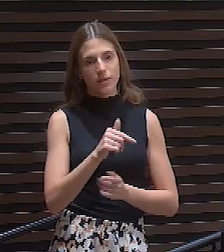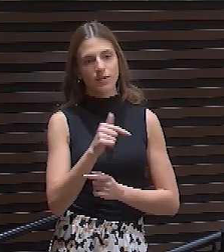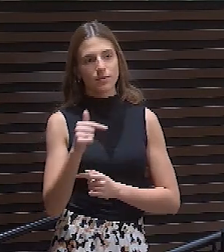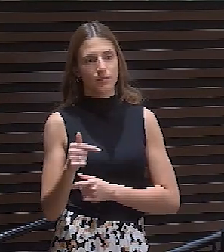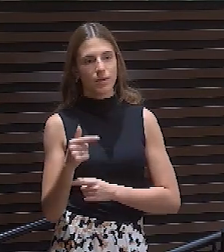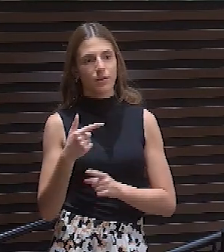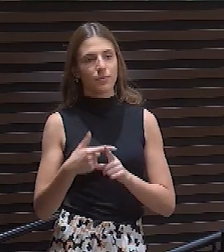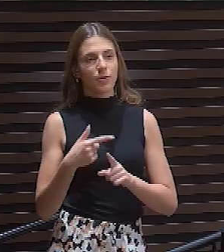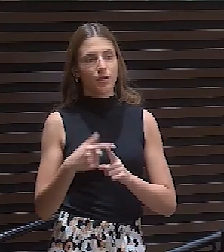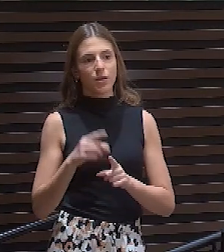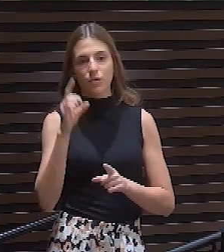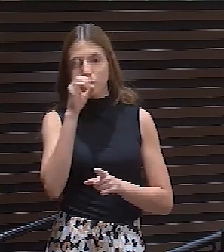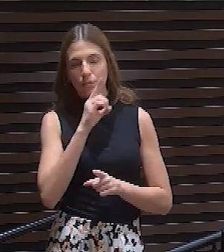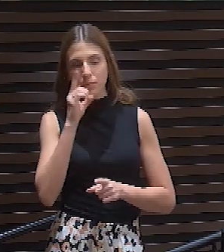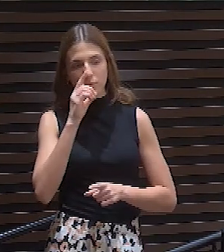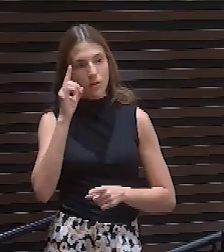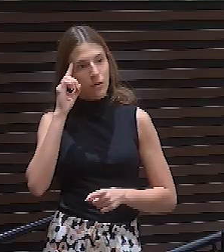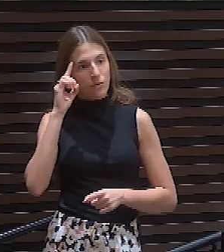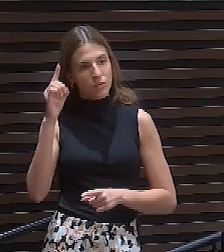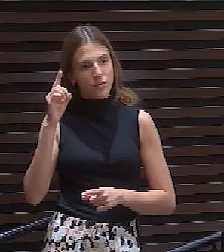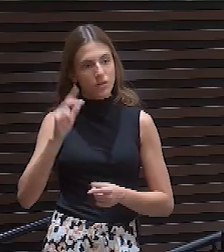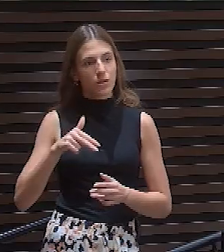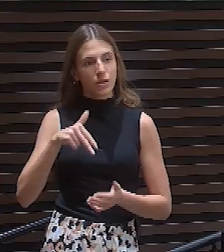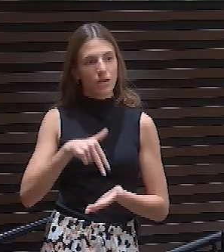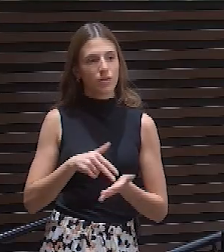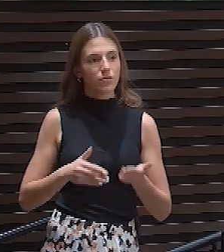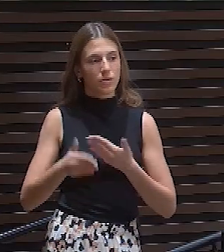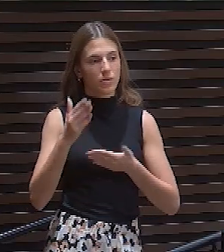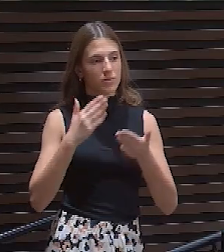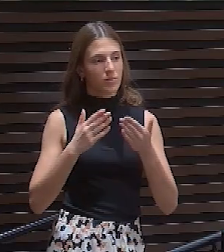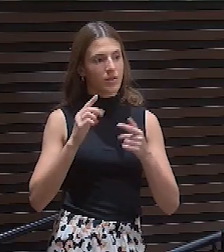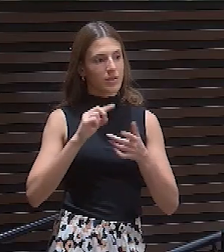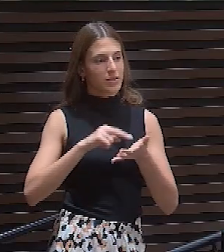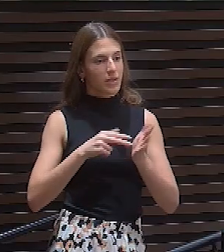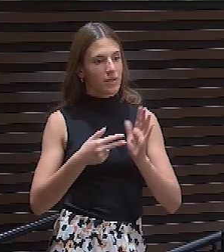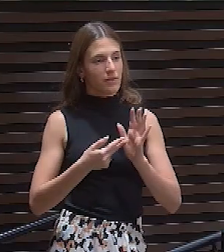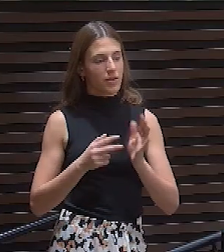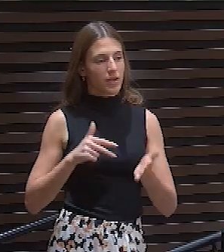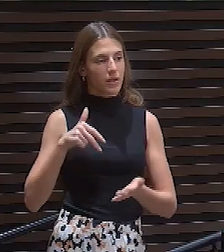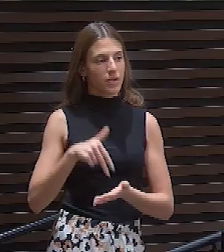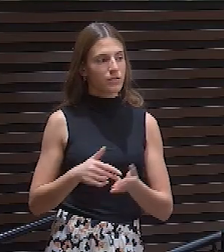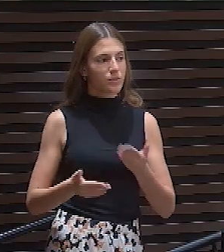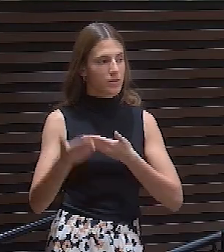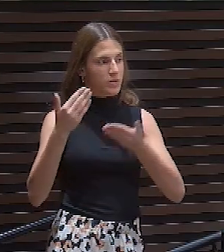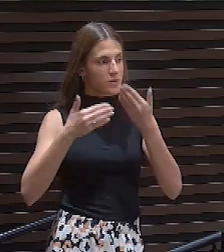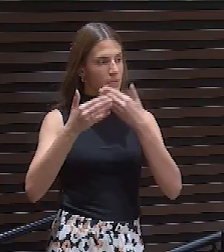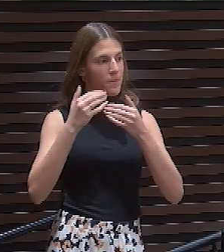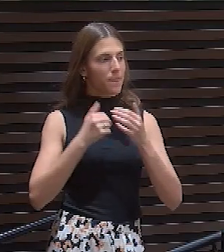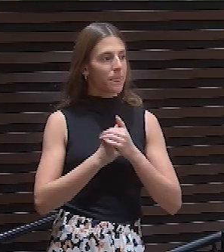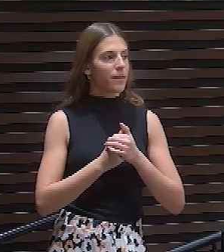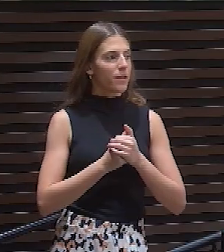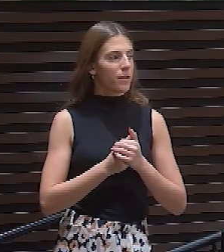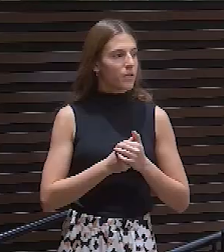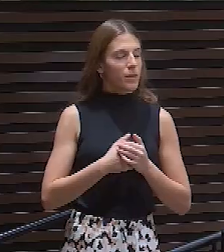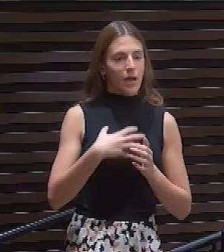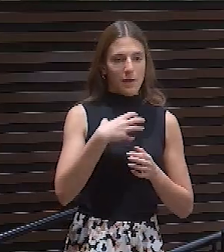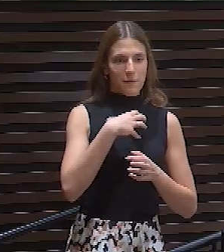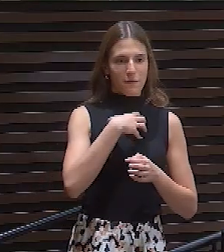dia da ressurreição, ele é o símbolo da ressurreição. Aquele velho modelo